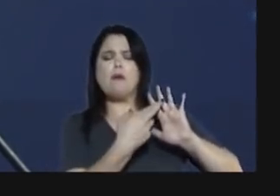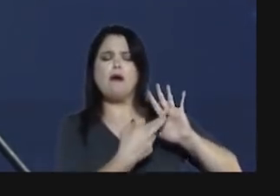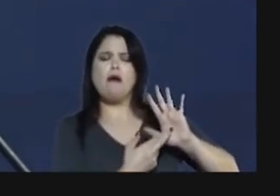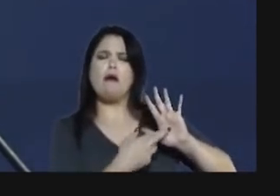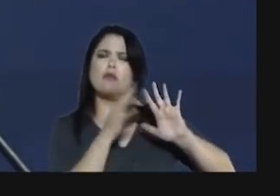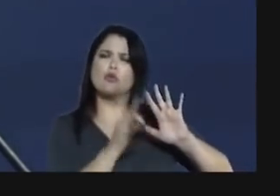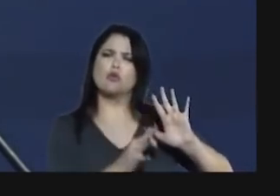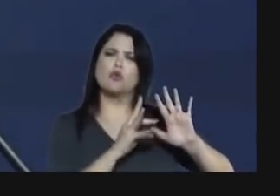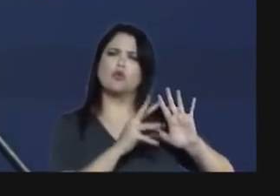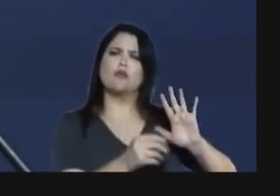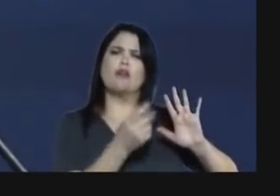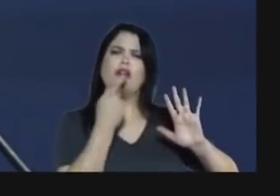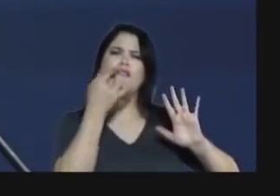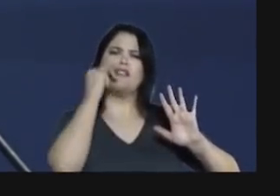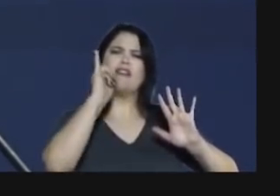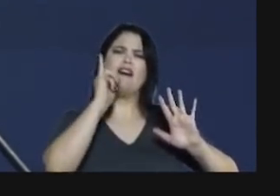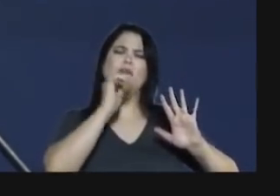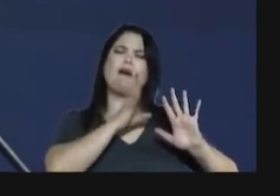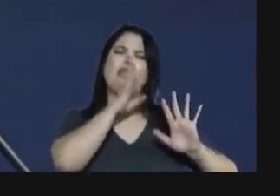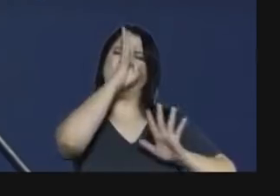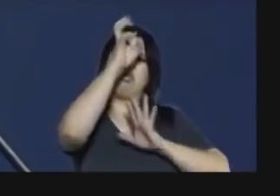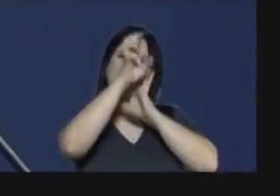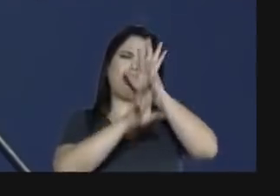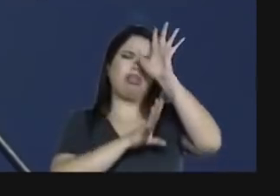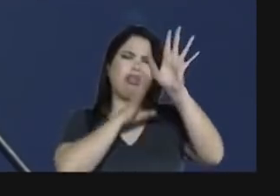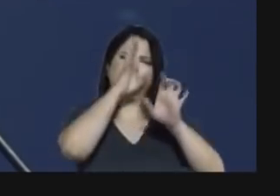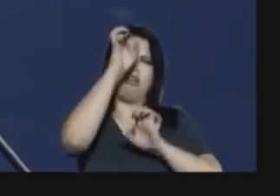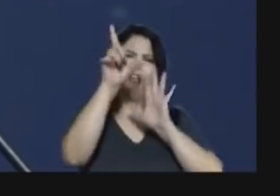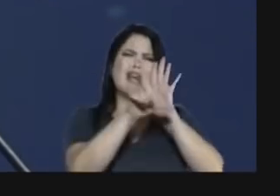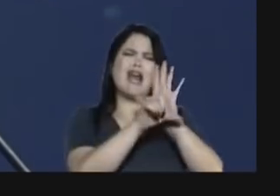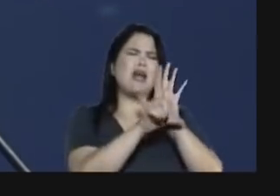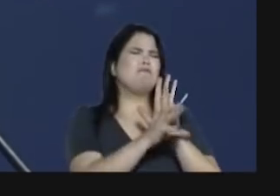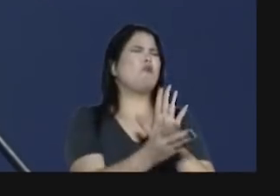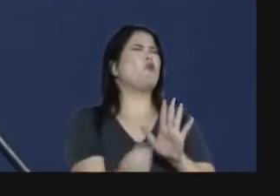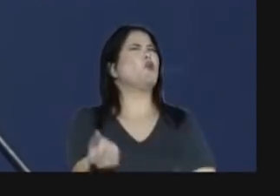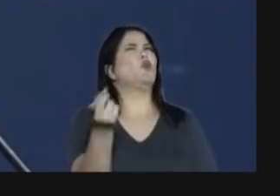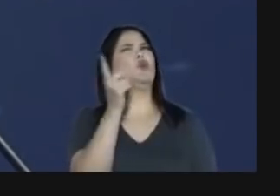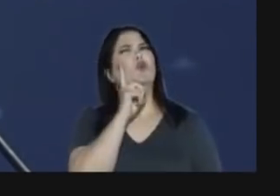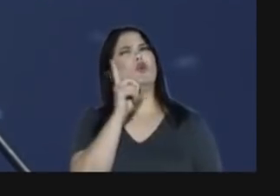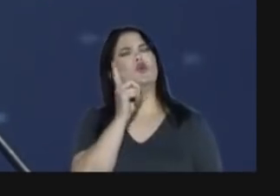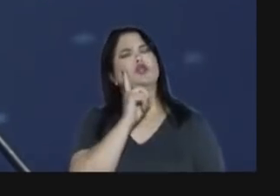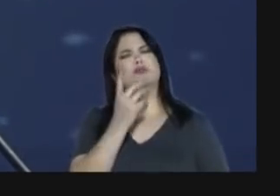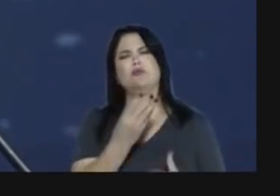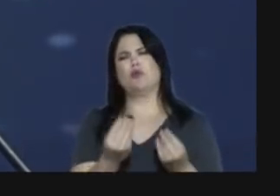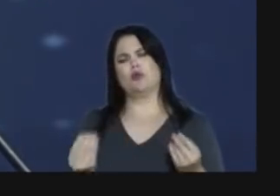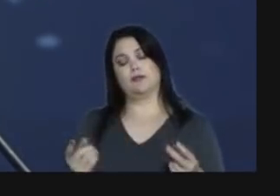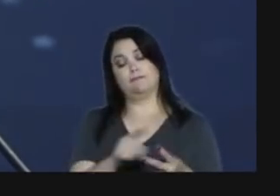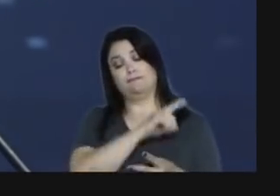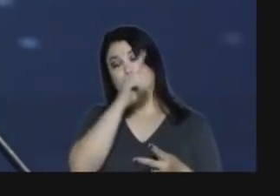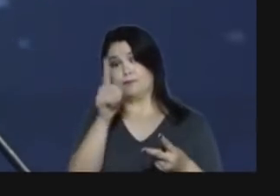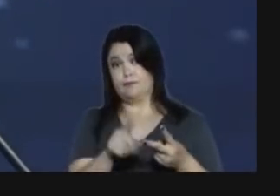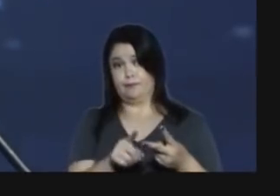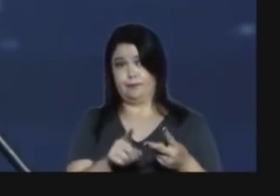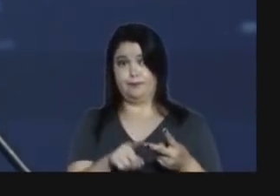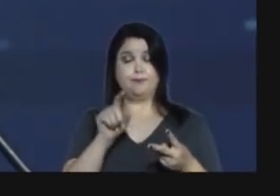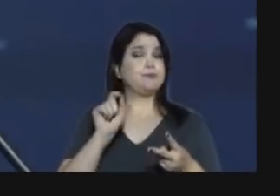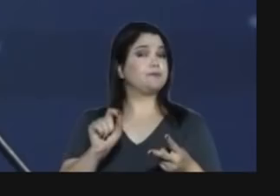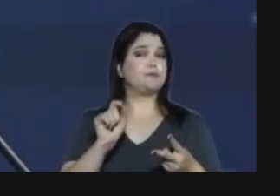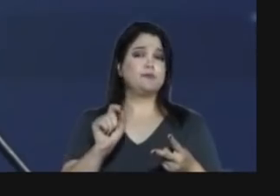evitando orgia Legislativa várias frentes todo dia em segundo lugar